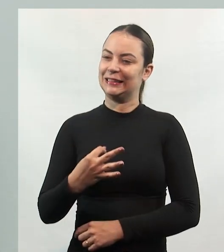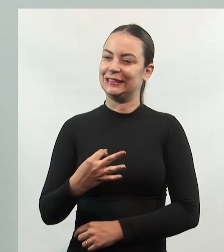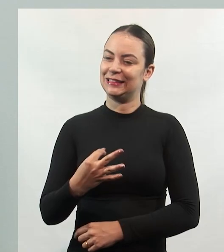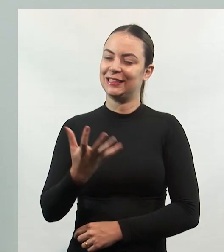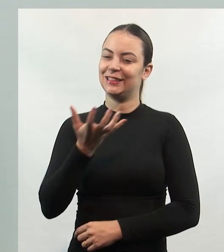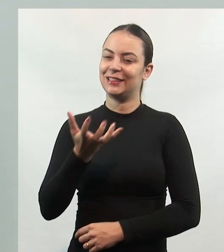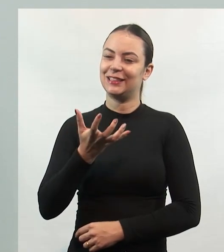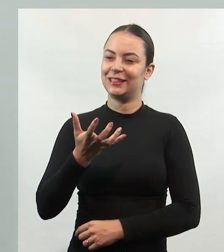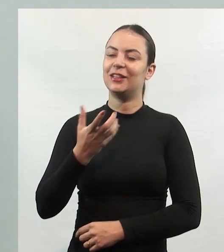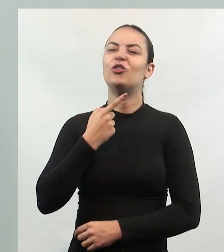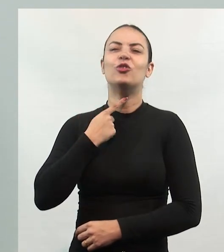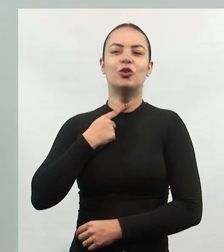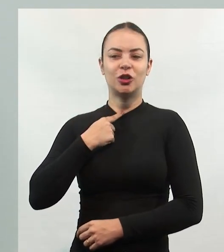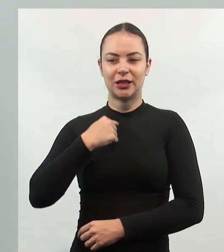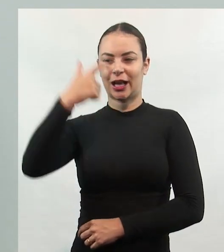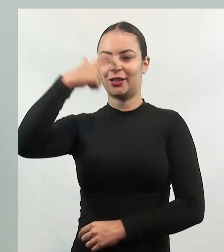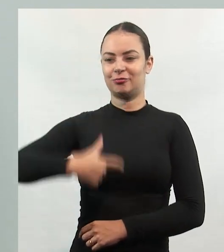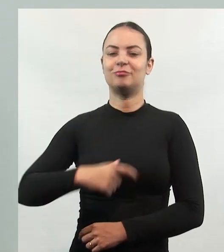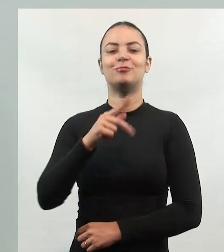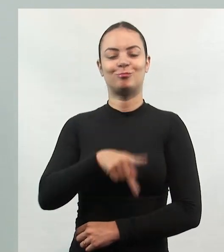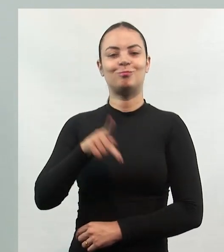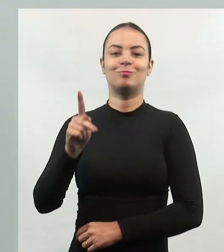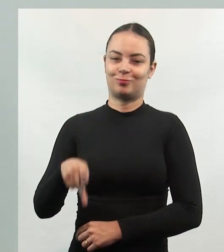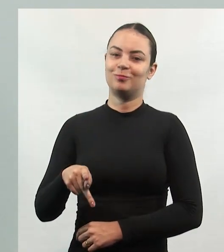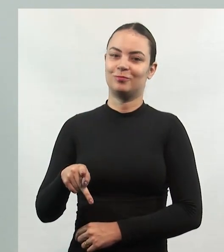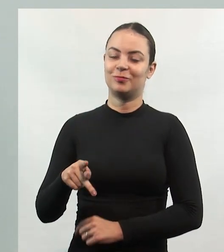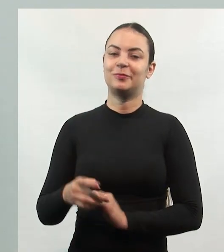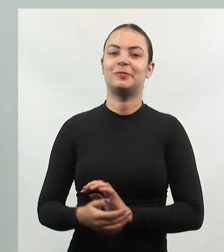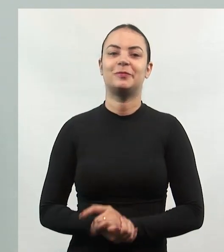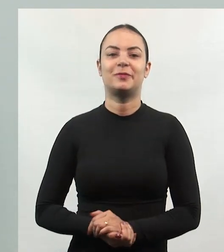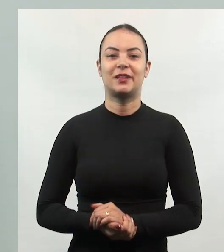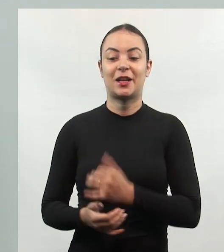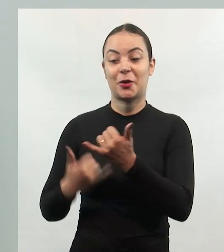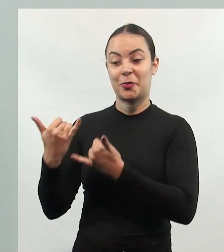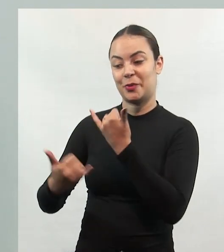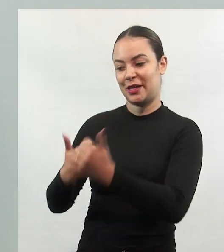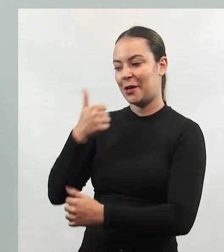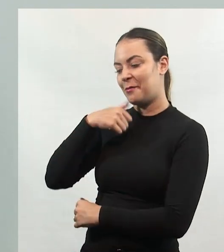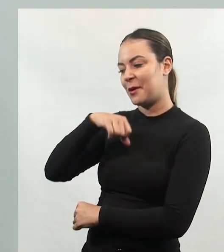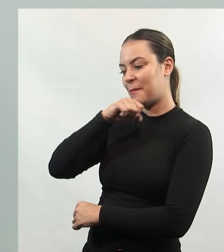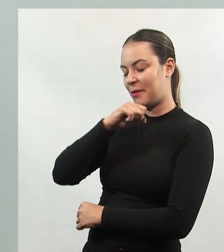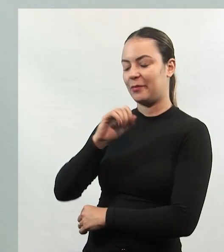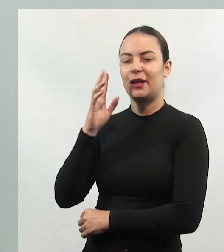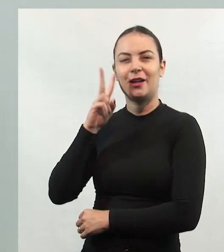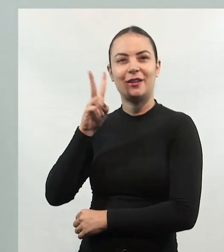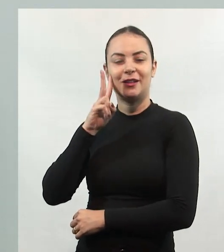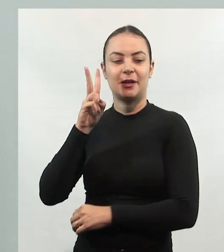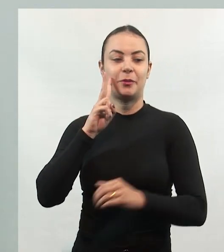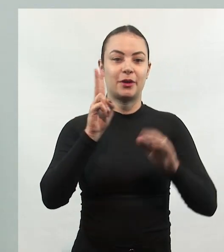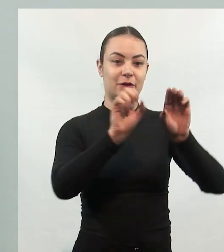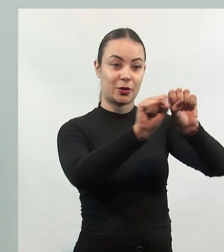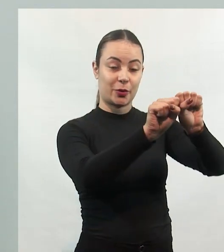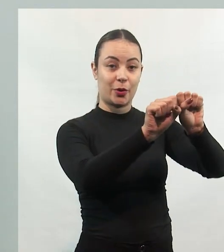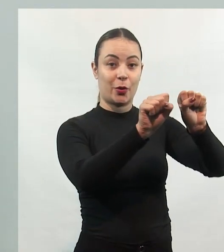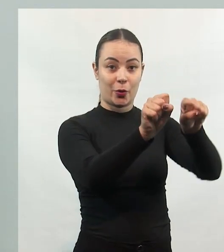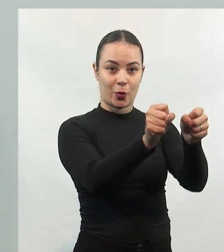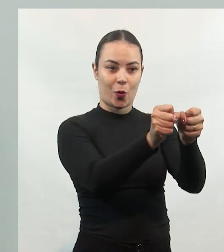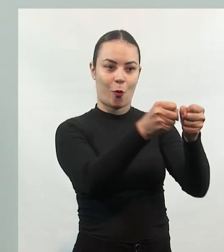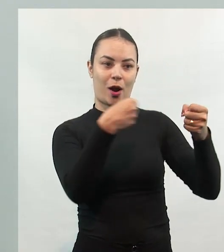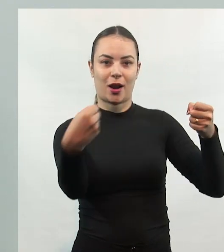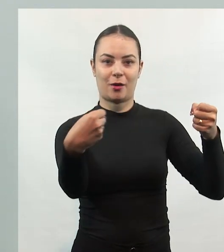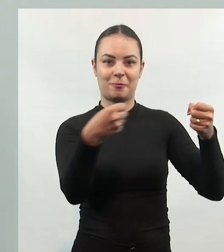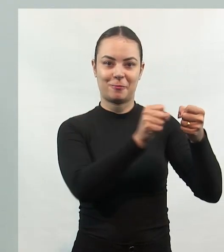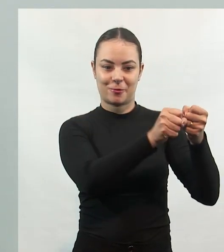de madeira, então eu levava giz da escola, e eu brincava dando aula para minha mãe. Então, assim, eu sempre quis